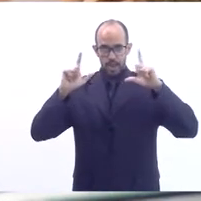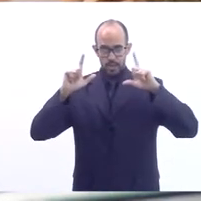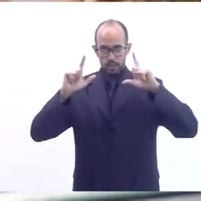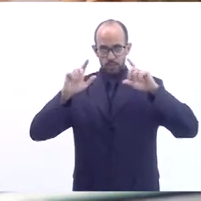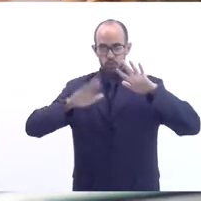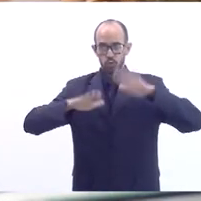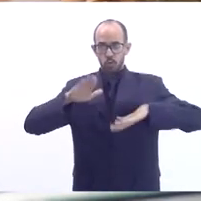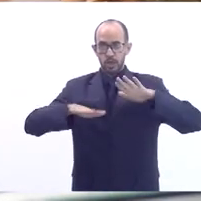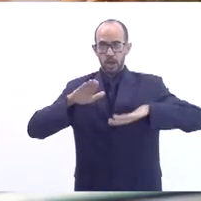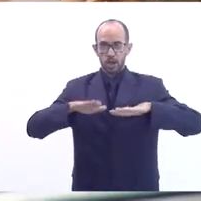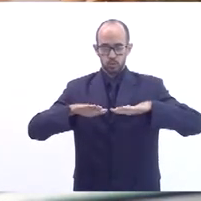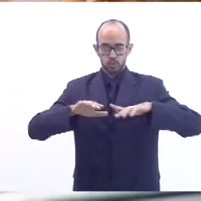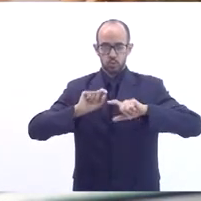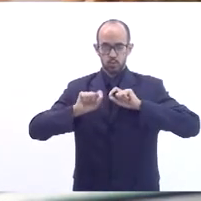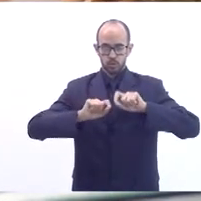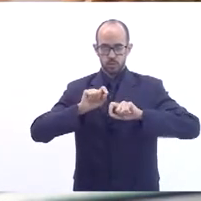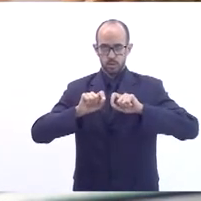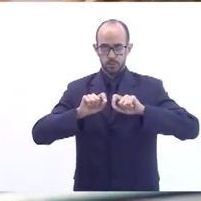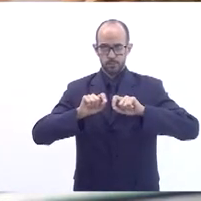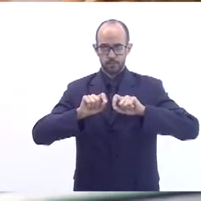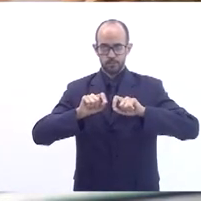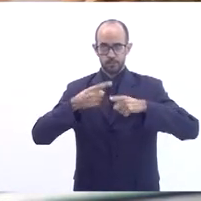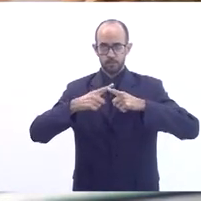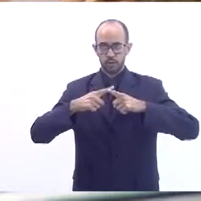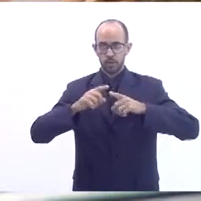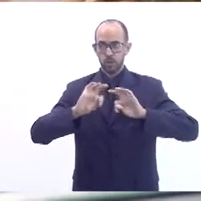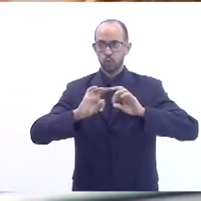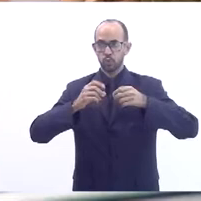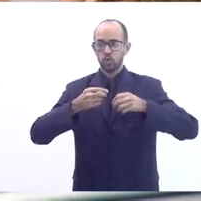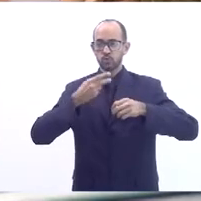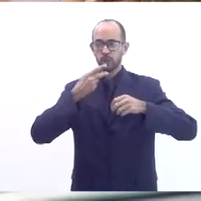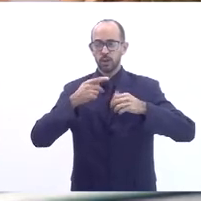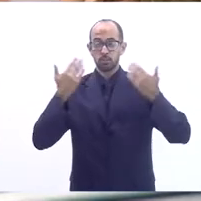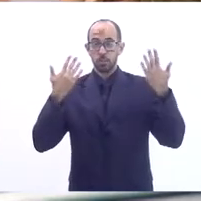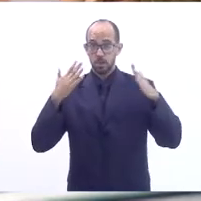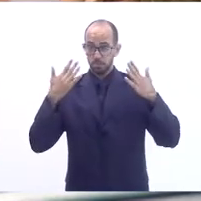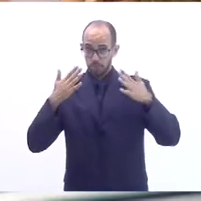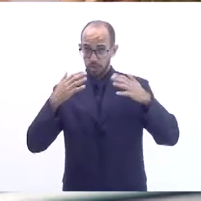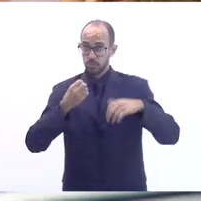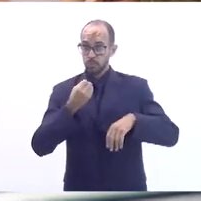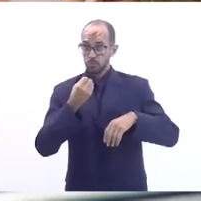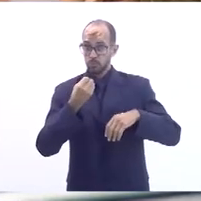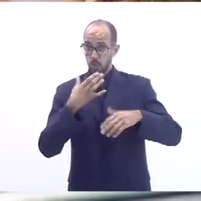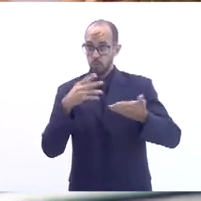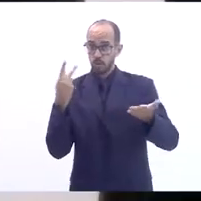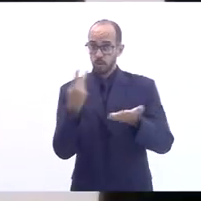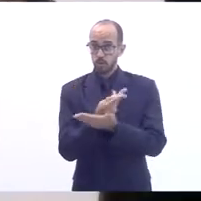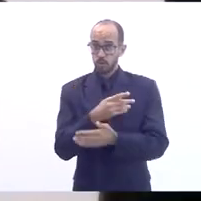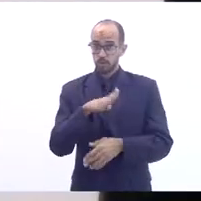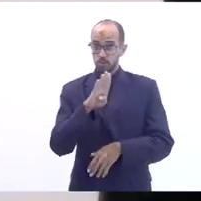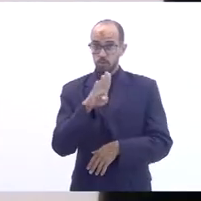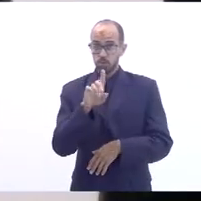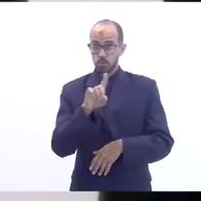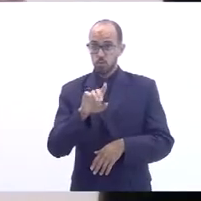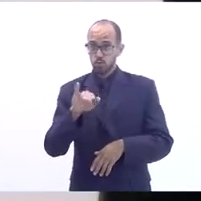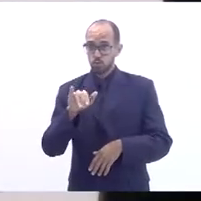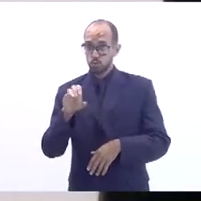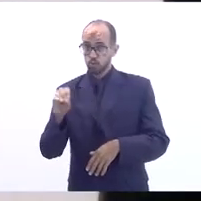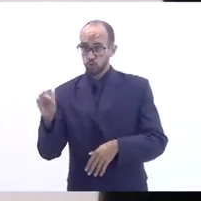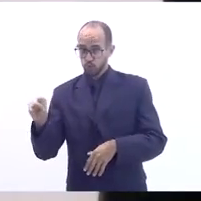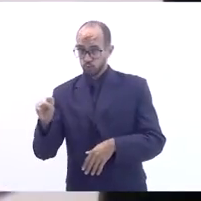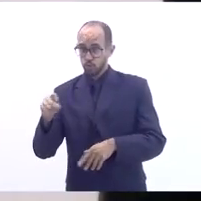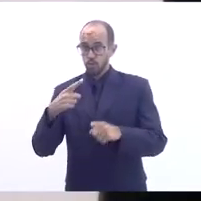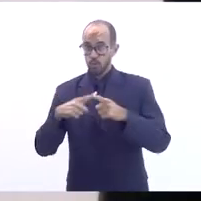cuidado né porque tá todo mundo super elogiando que tá acontecendo em Búzios por que o SUS vai fornecer